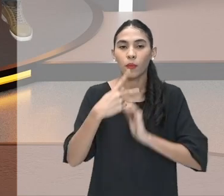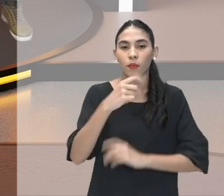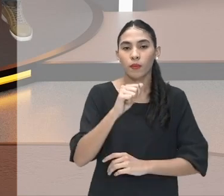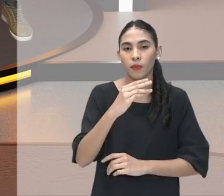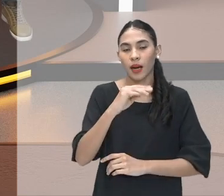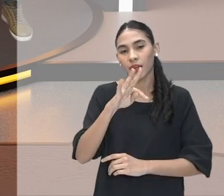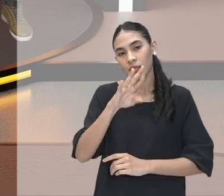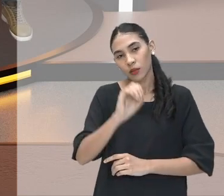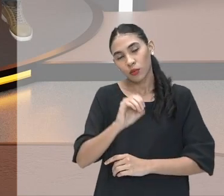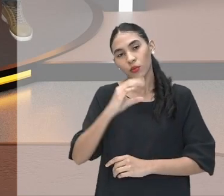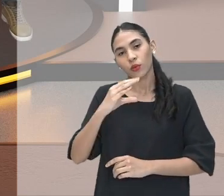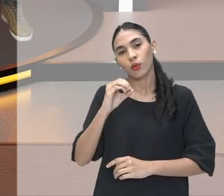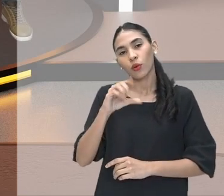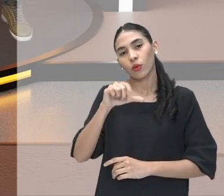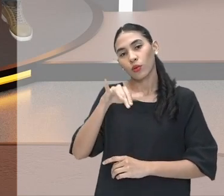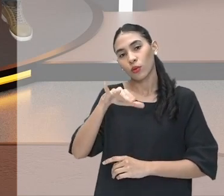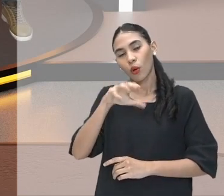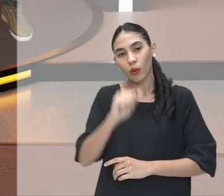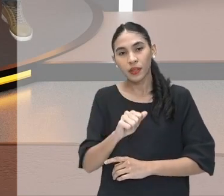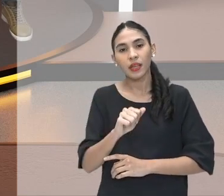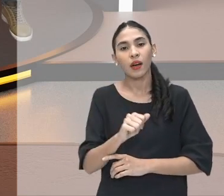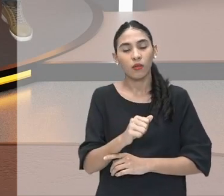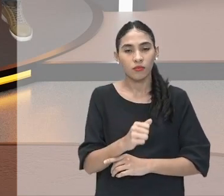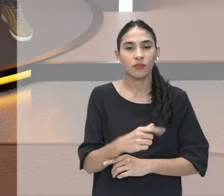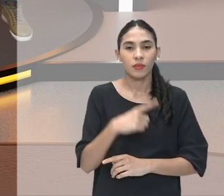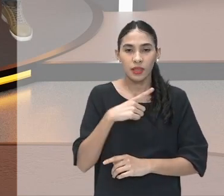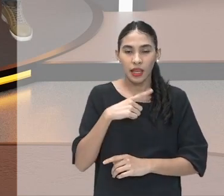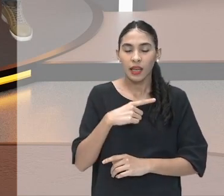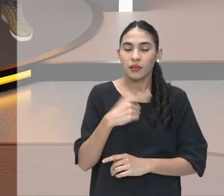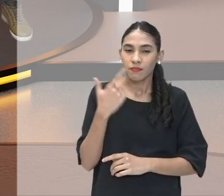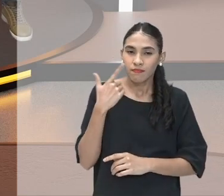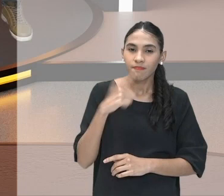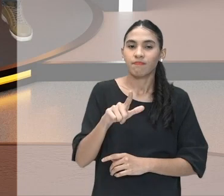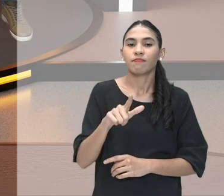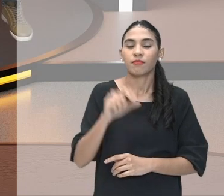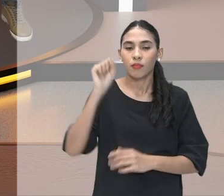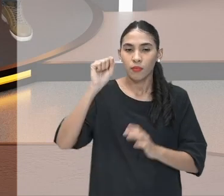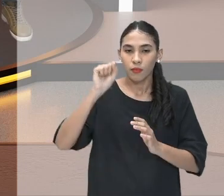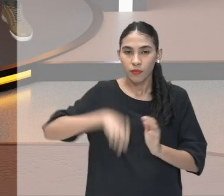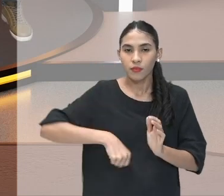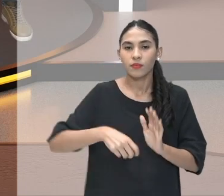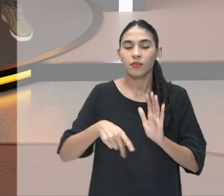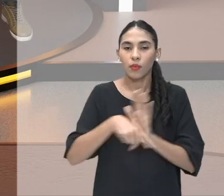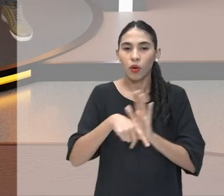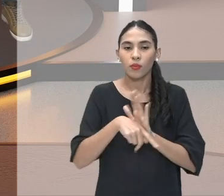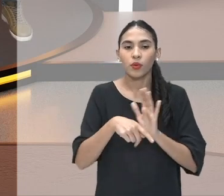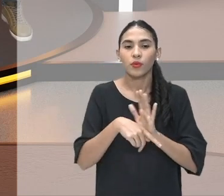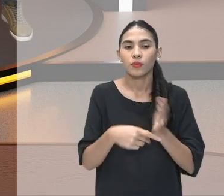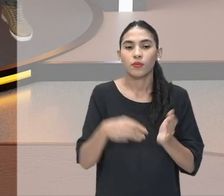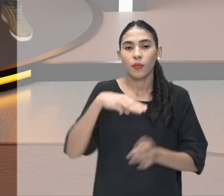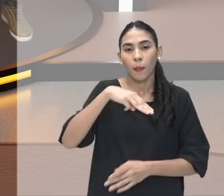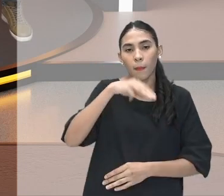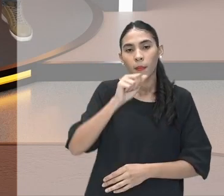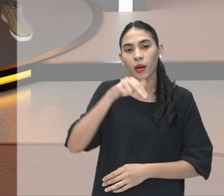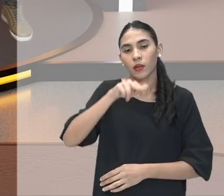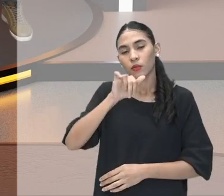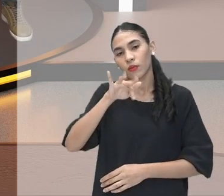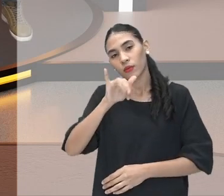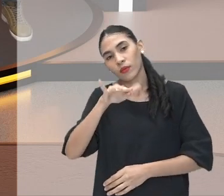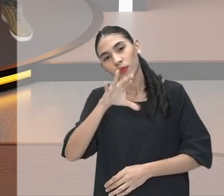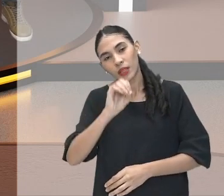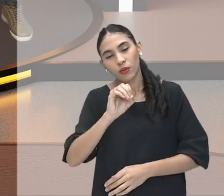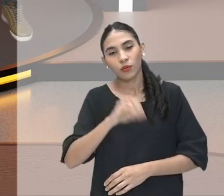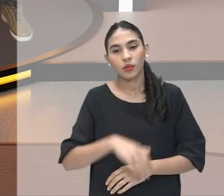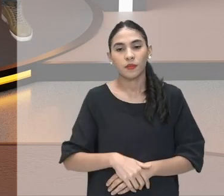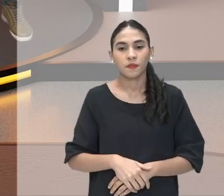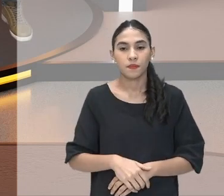fazer com que as metrópoles tenham garantia, né, do fornecimento da manufatura e também recebimento, por